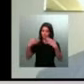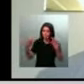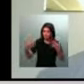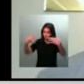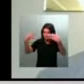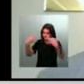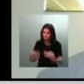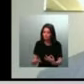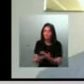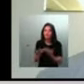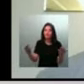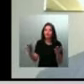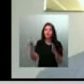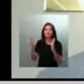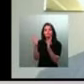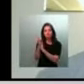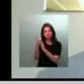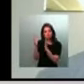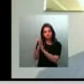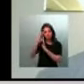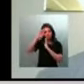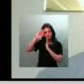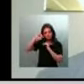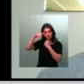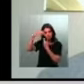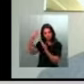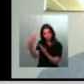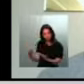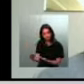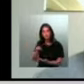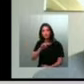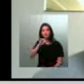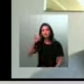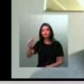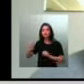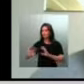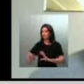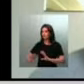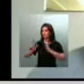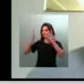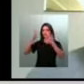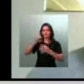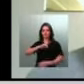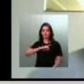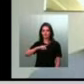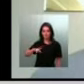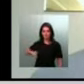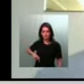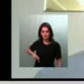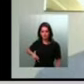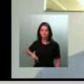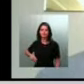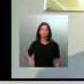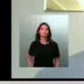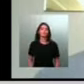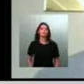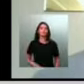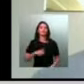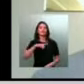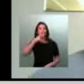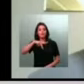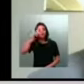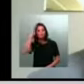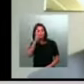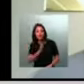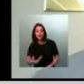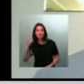nas menções congratulatórias pela passagem desta data. Uma nação composta de milhões de